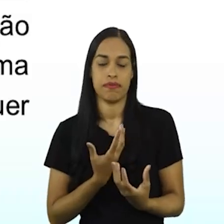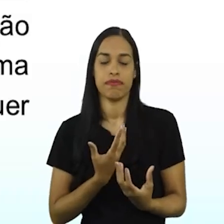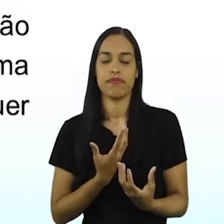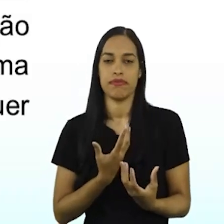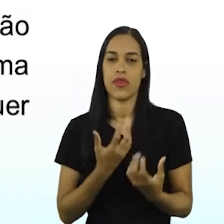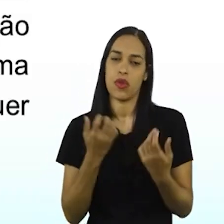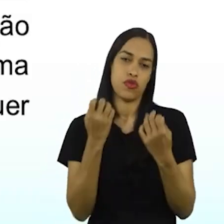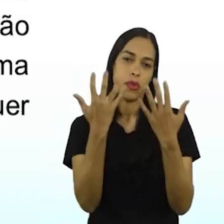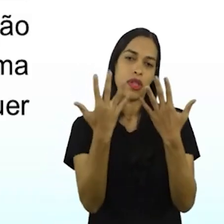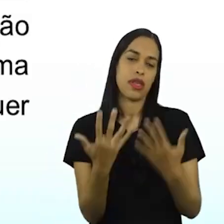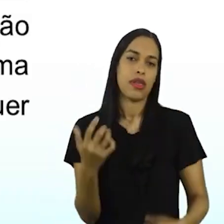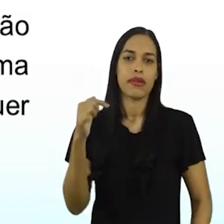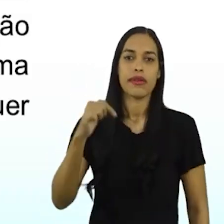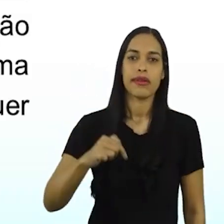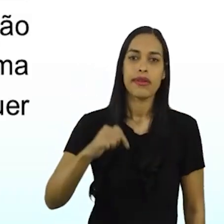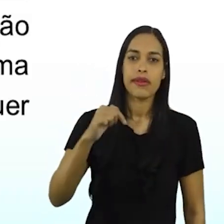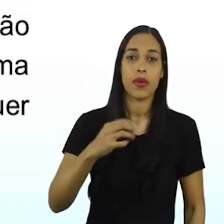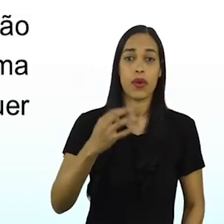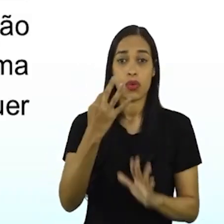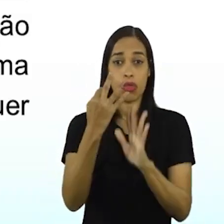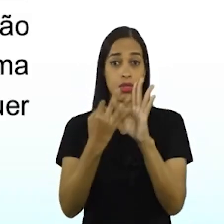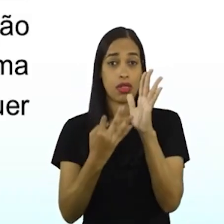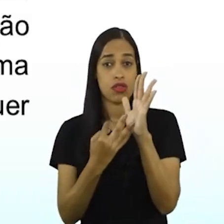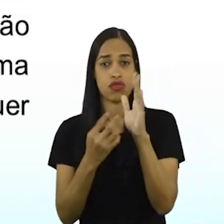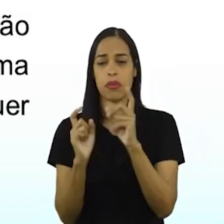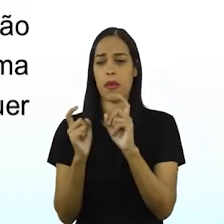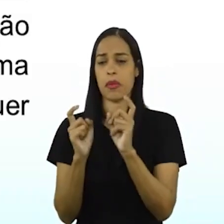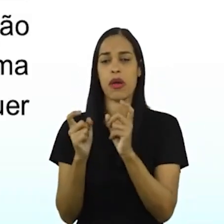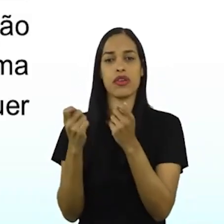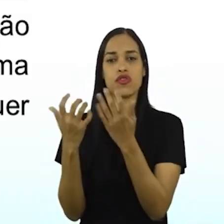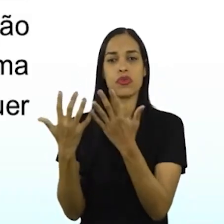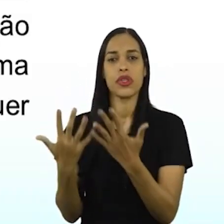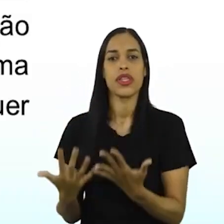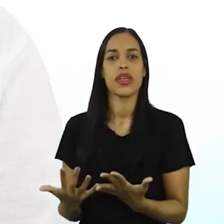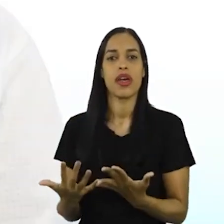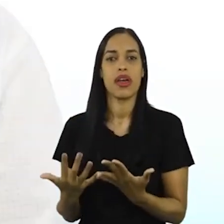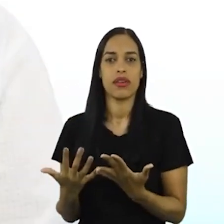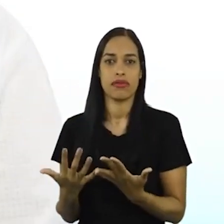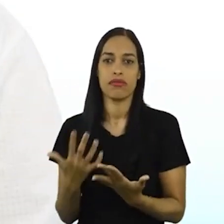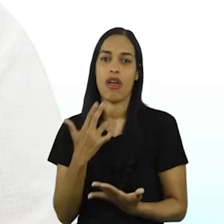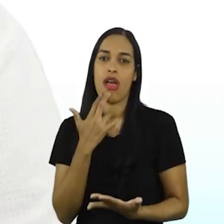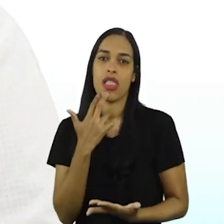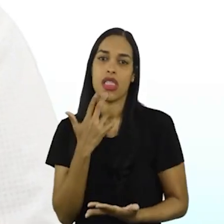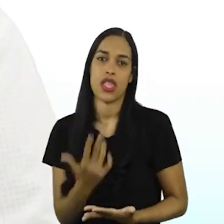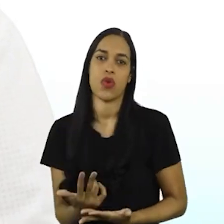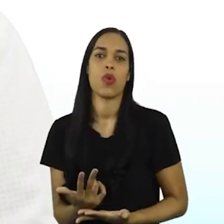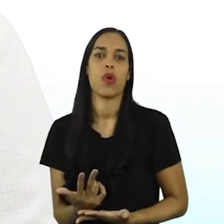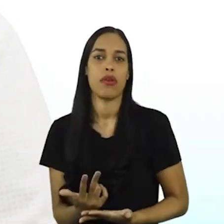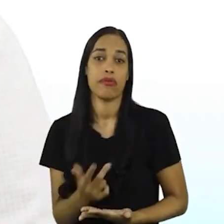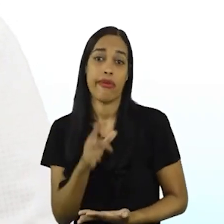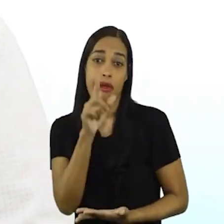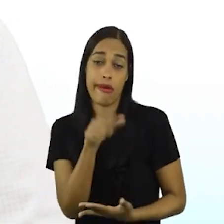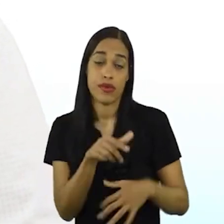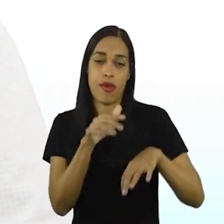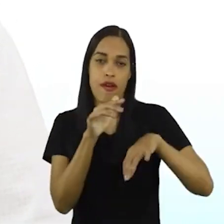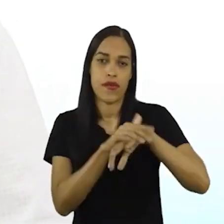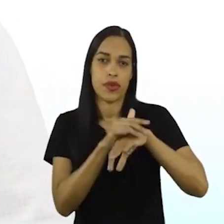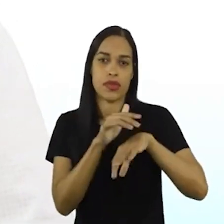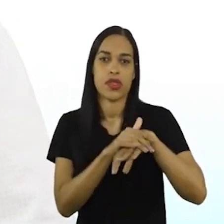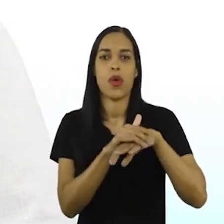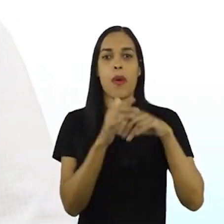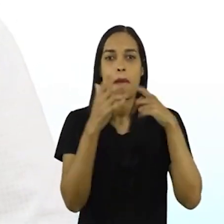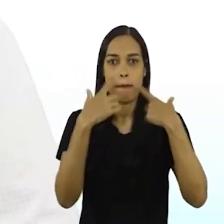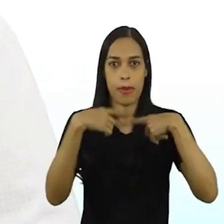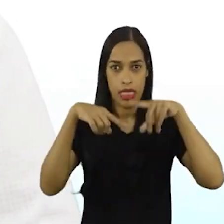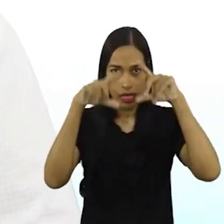poético, que eu acabei de falar. Ou quando um texto qualquer discute ou explica a língua. Então, isso aí é a função